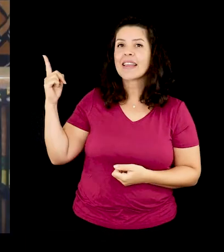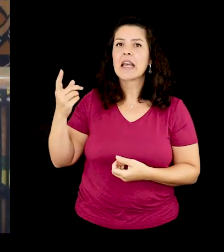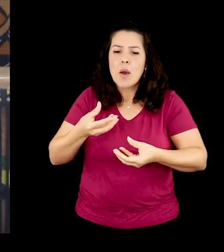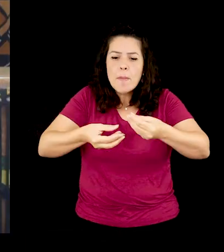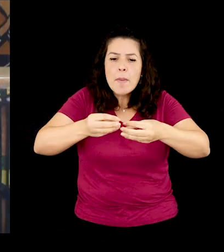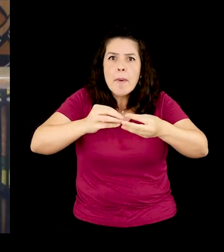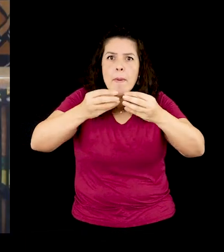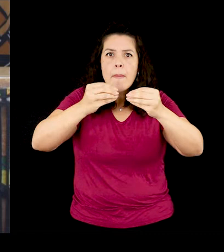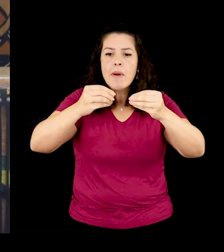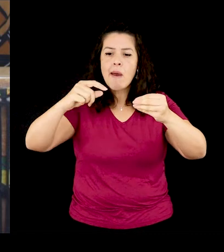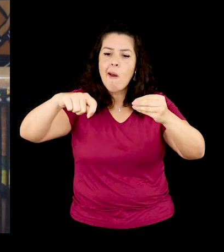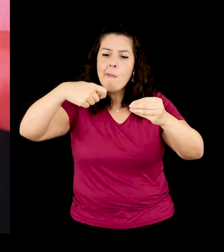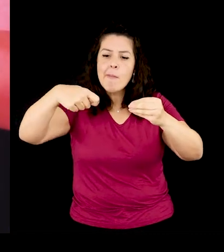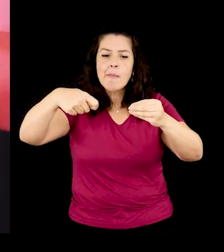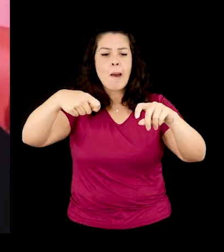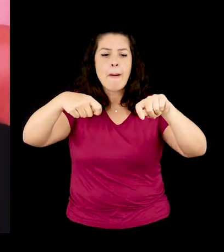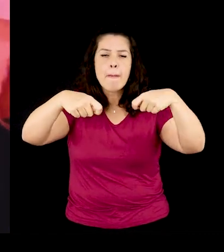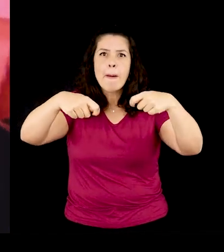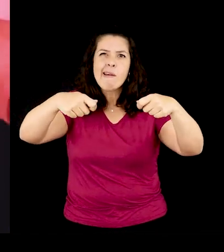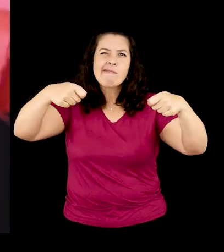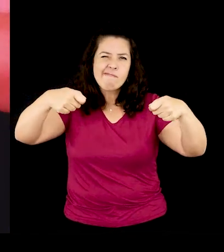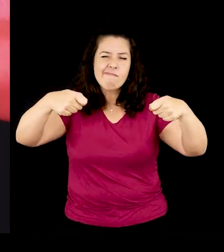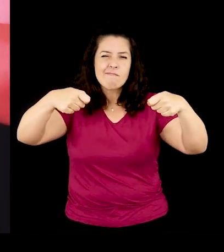e amarrar as pontinhas.